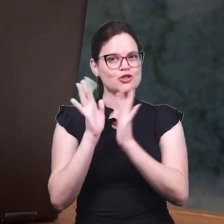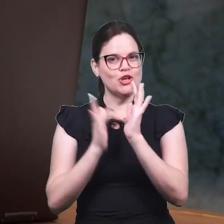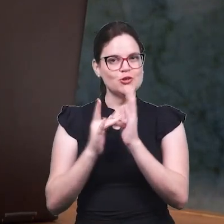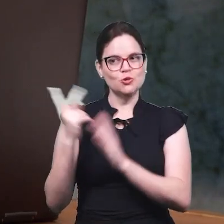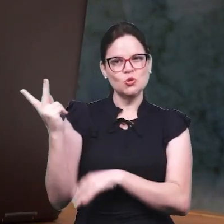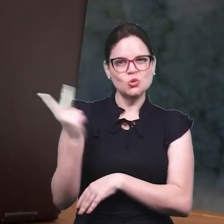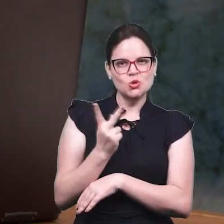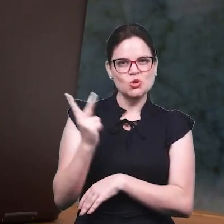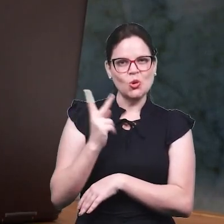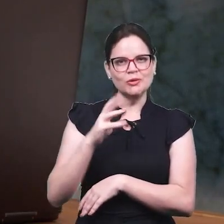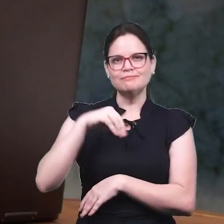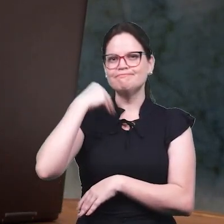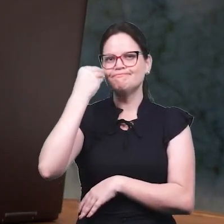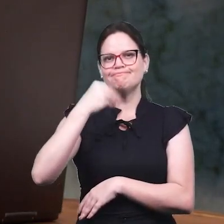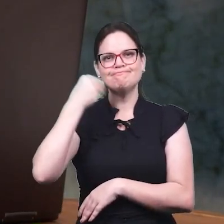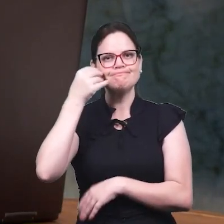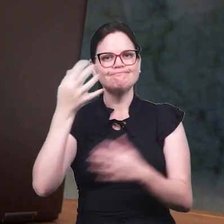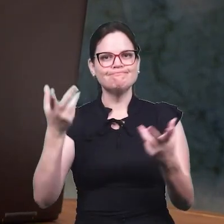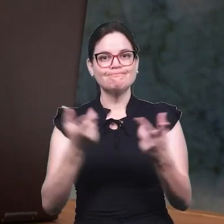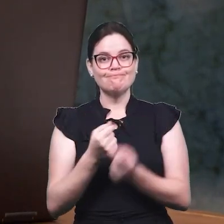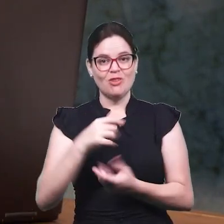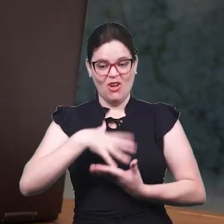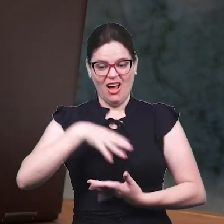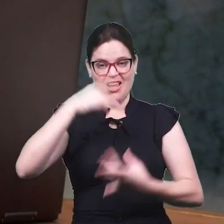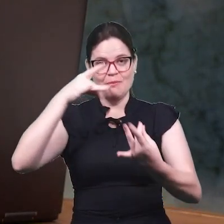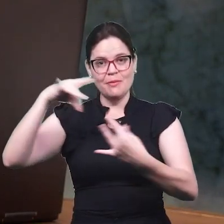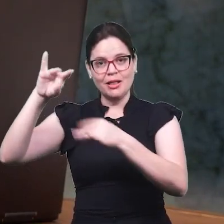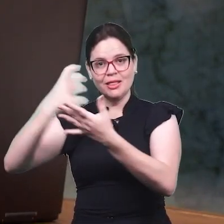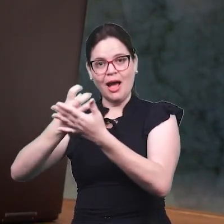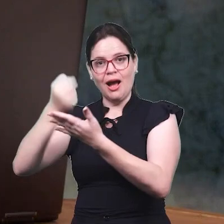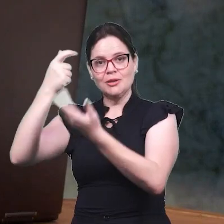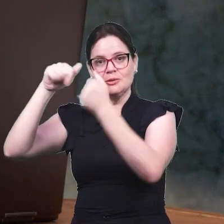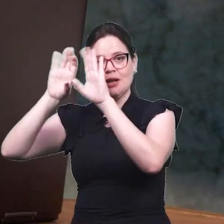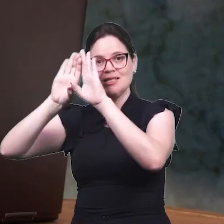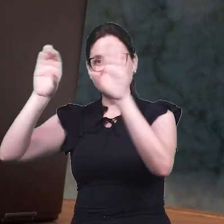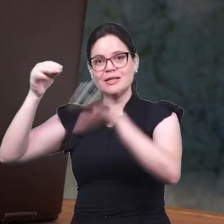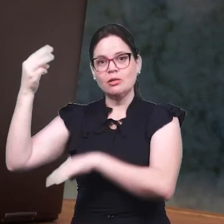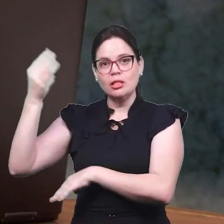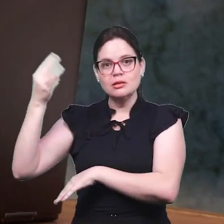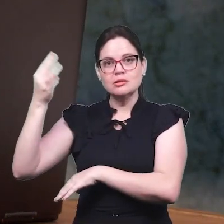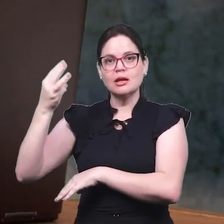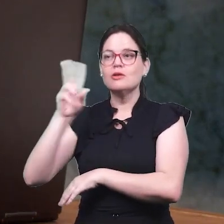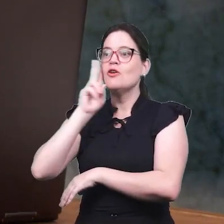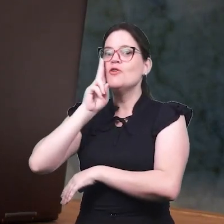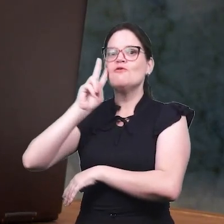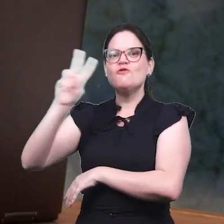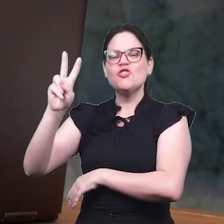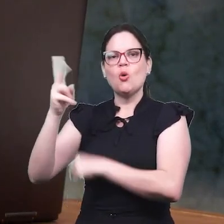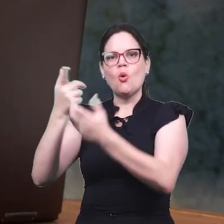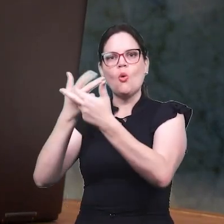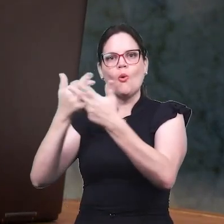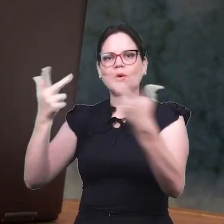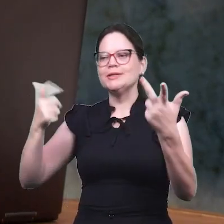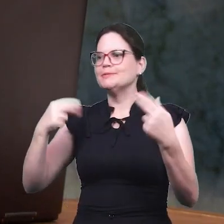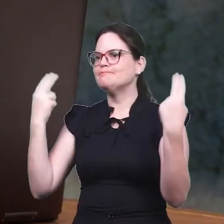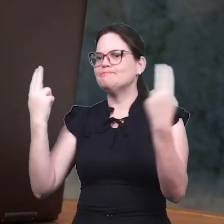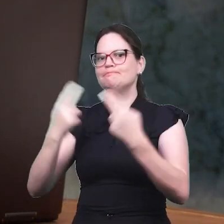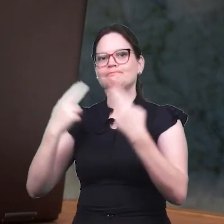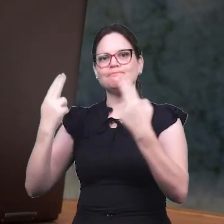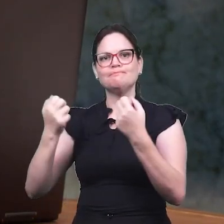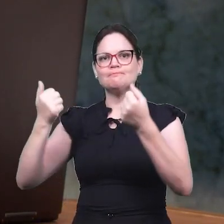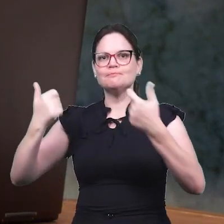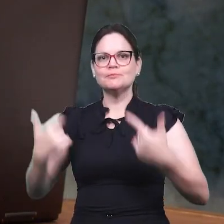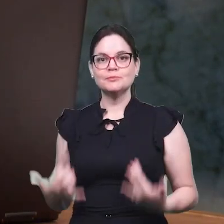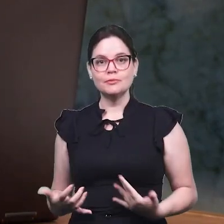Jesus. Foi arrebatado ao terceiro céu, viu coisas inefáveis que não se pode falar. E o Senhor